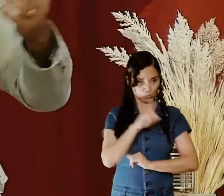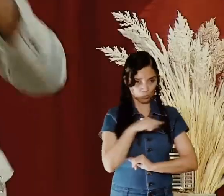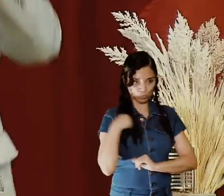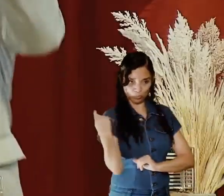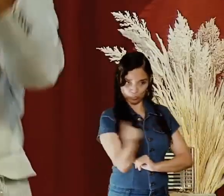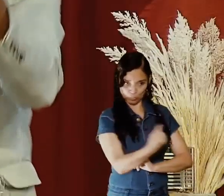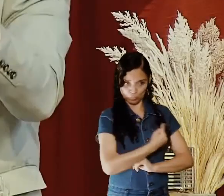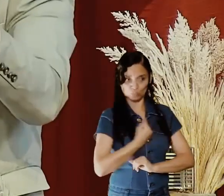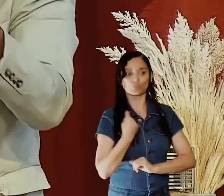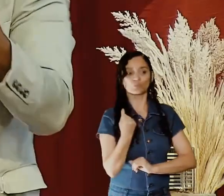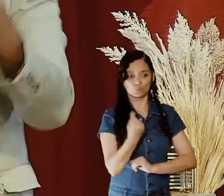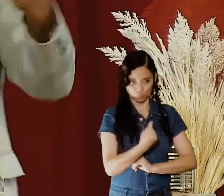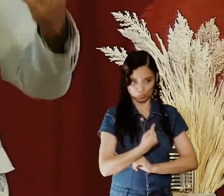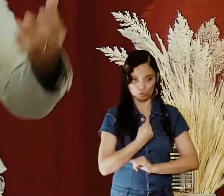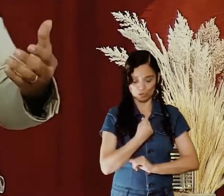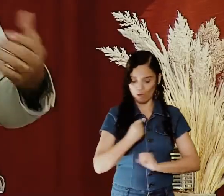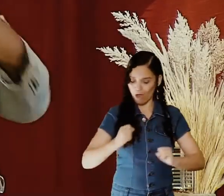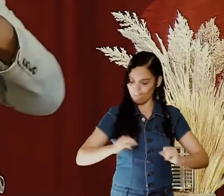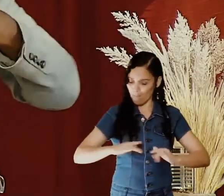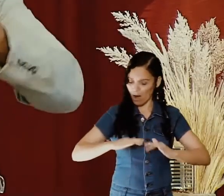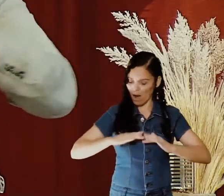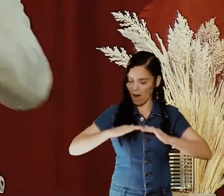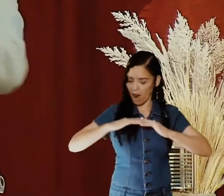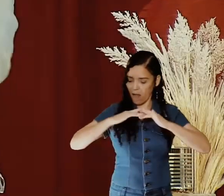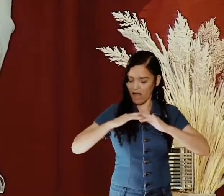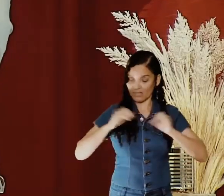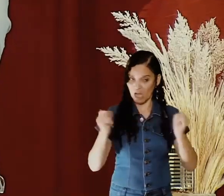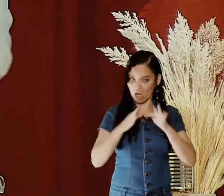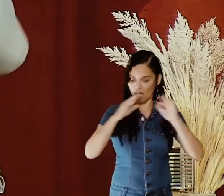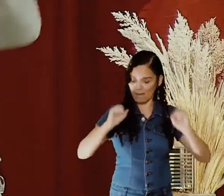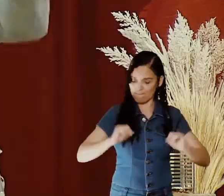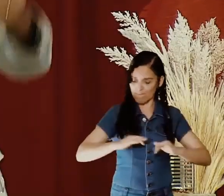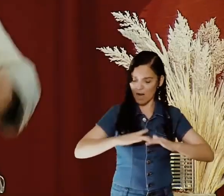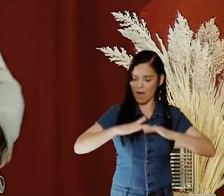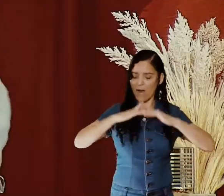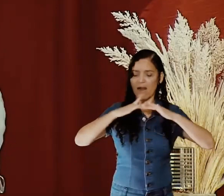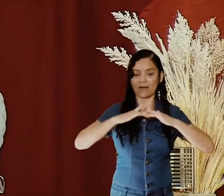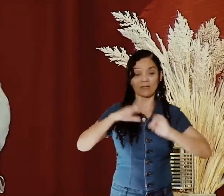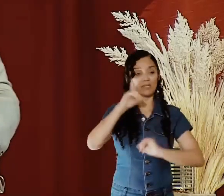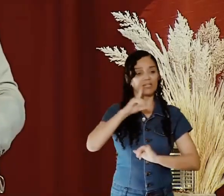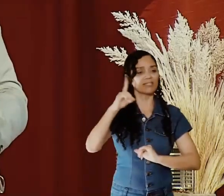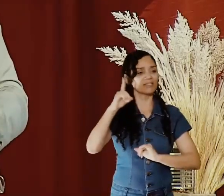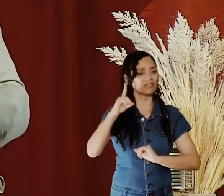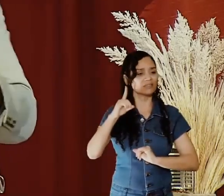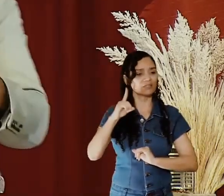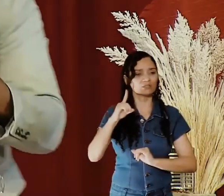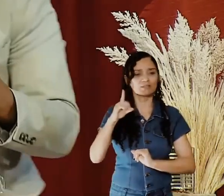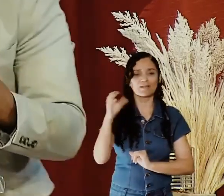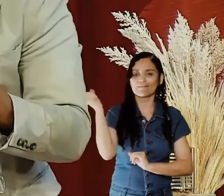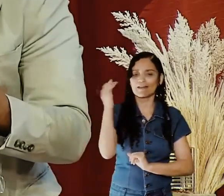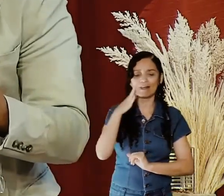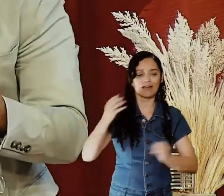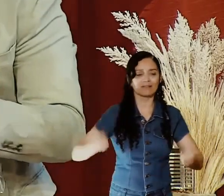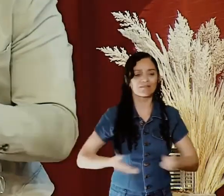mulheres, dos seres humanos que Deus criou, e Ele concede graça, o seu favor.